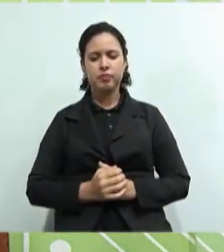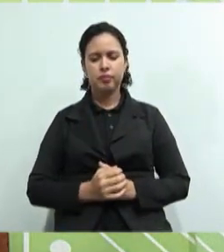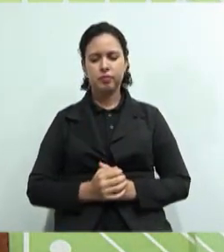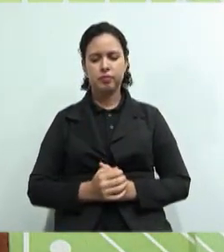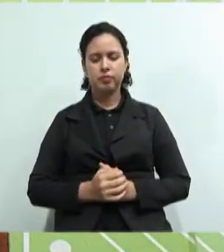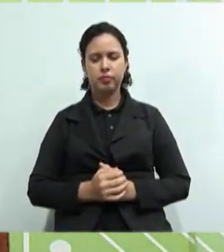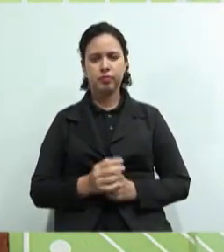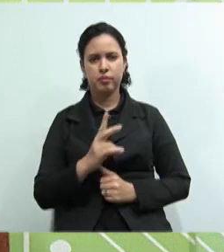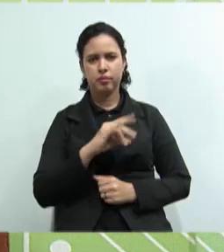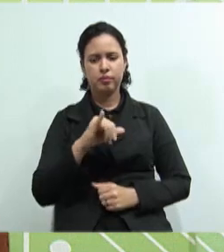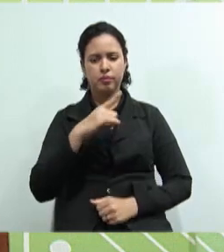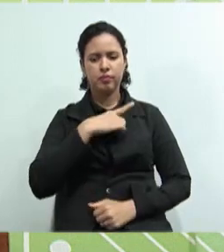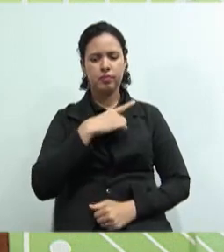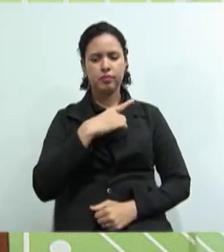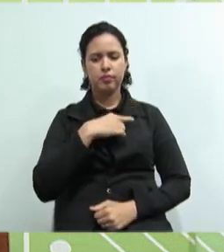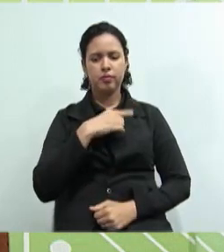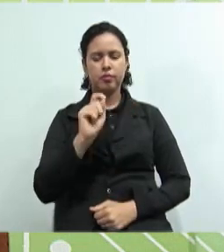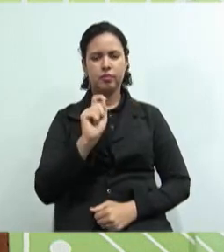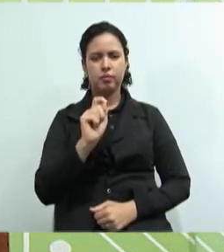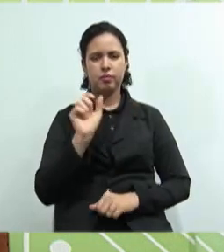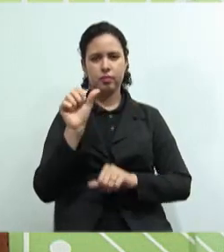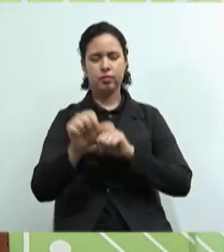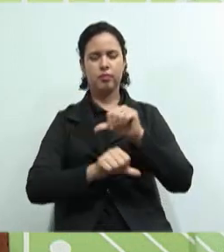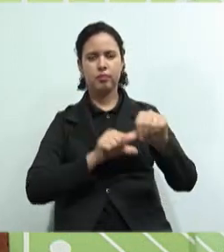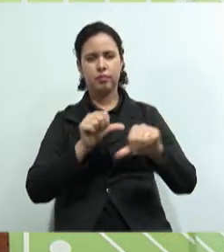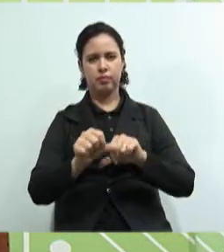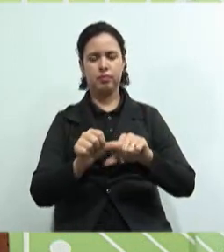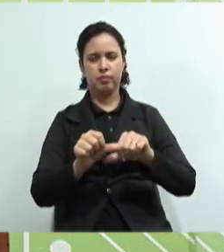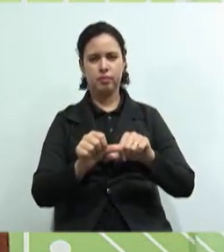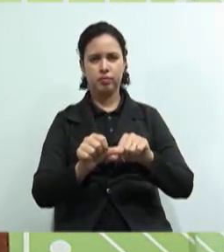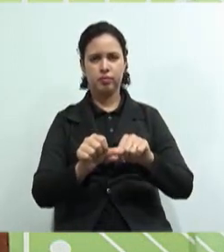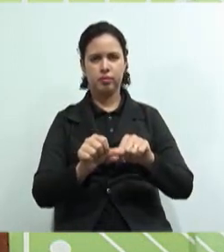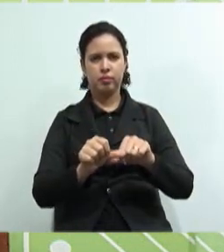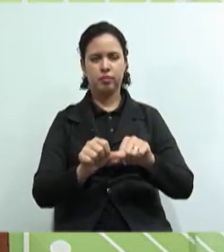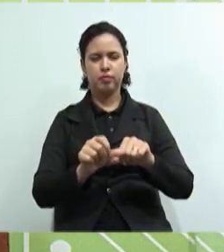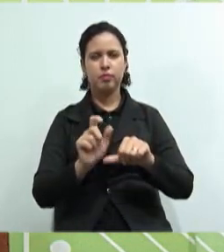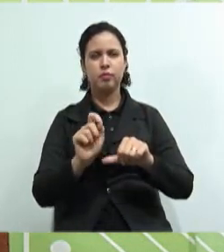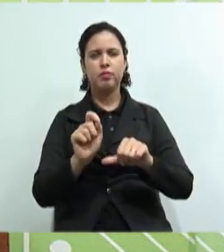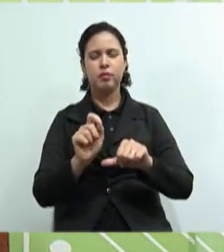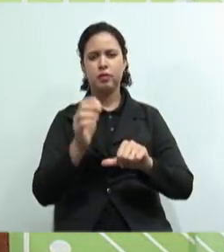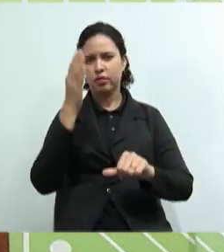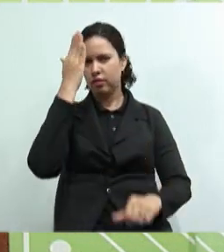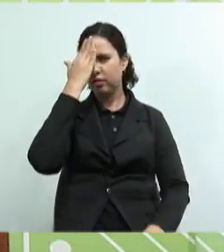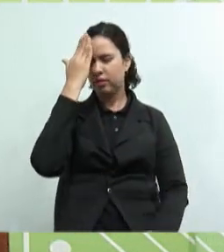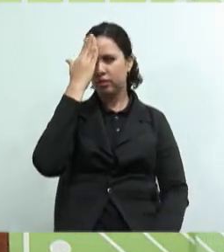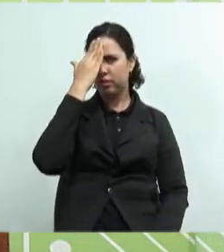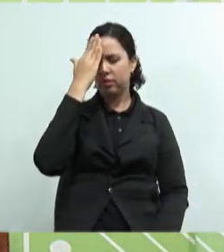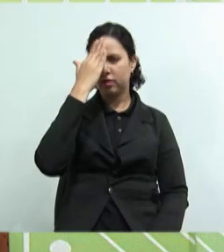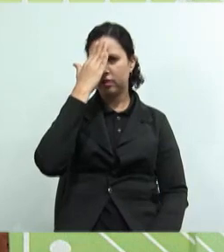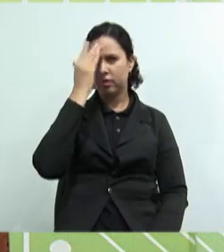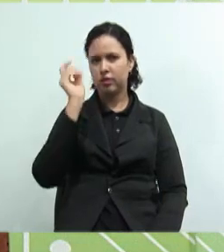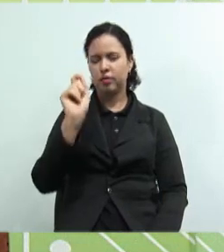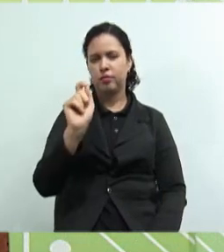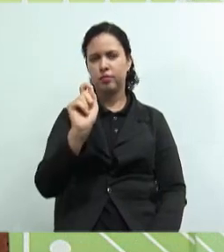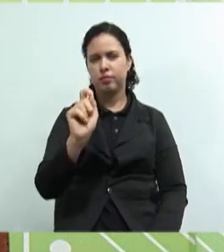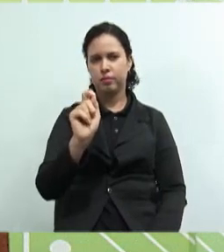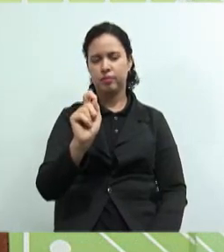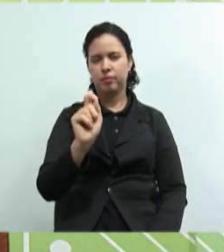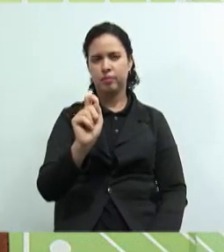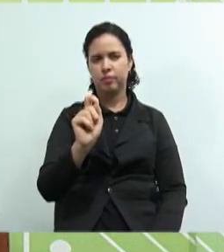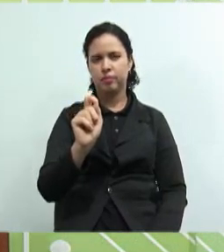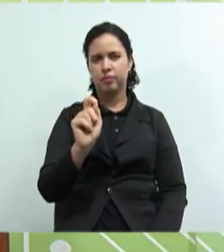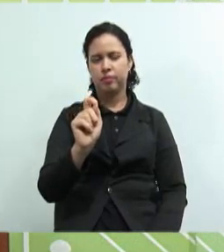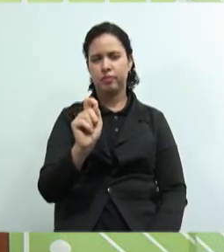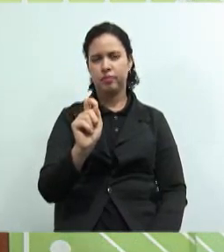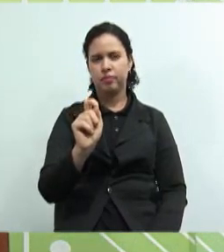então, um conhecimento de que a gente está tendo uma mudança nas questões climáticas. A gente sabe que a Terra é cíclica, a gente já estudou isso na escola,